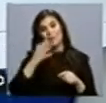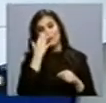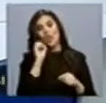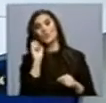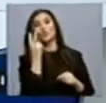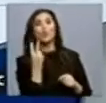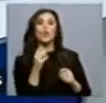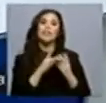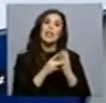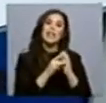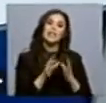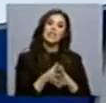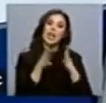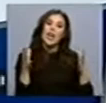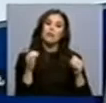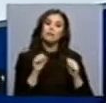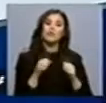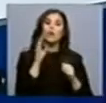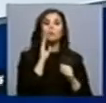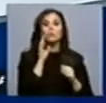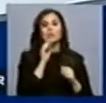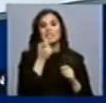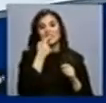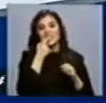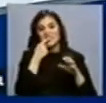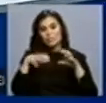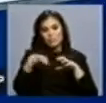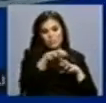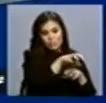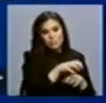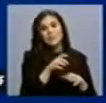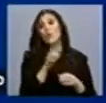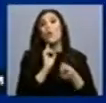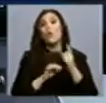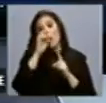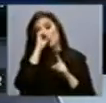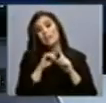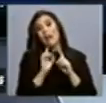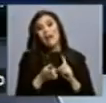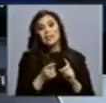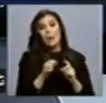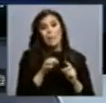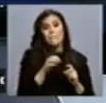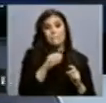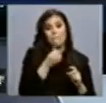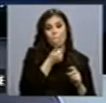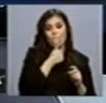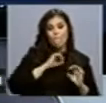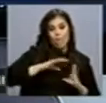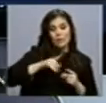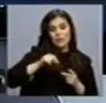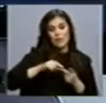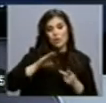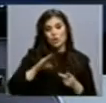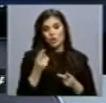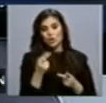digamos assim, de poeira, de pequenas rochas, de pequenos corpos, que são precisamente a cintura de asteroides, entre Marte e Júpiter, e o cinturão de